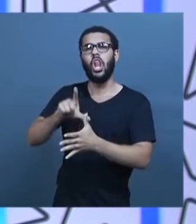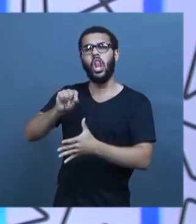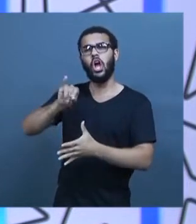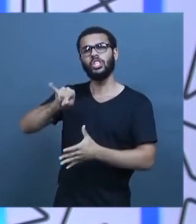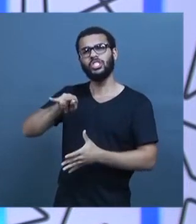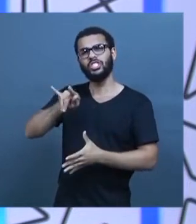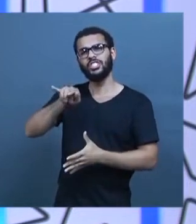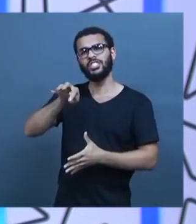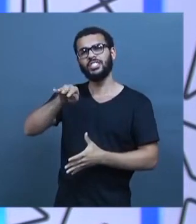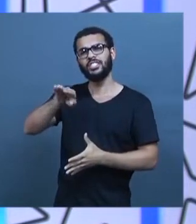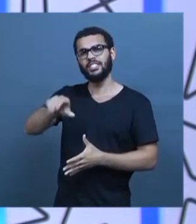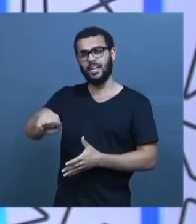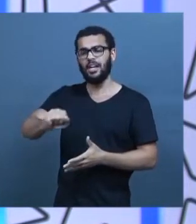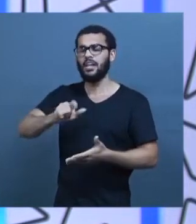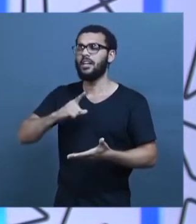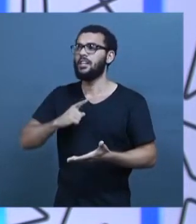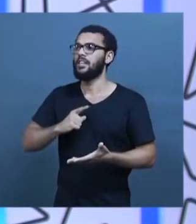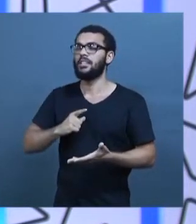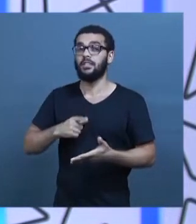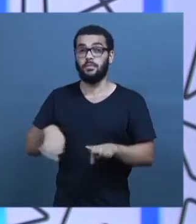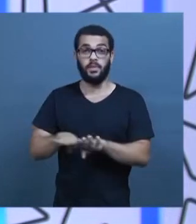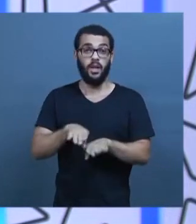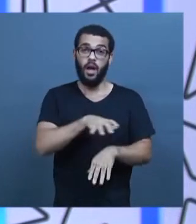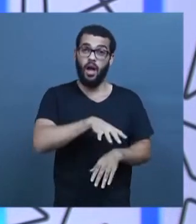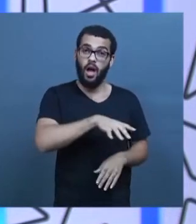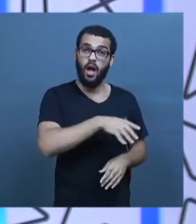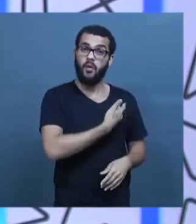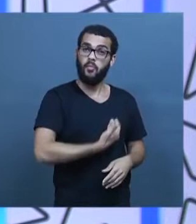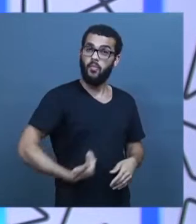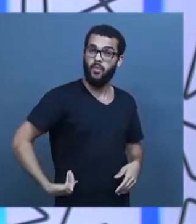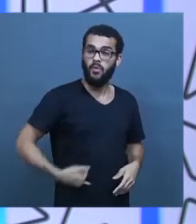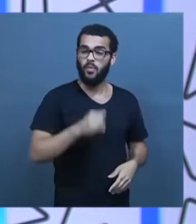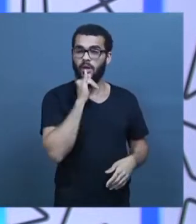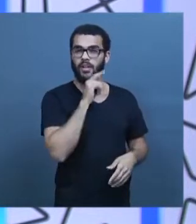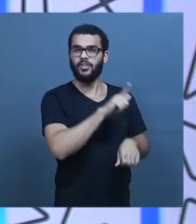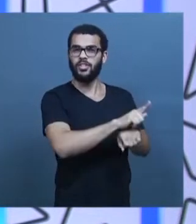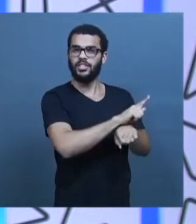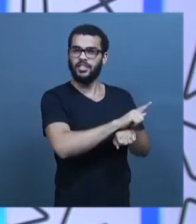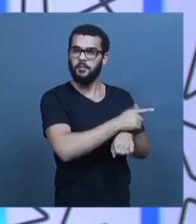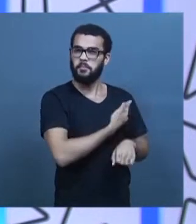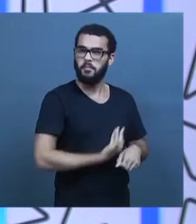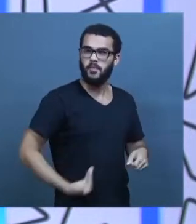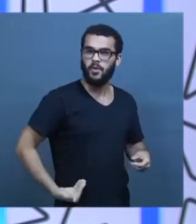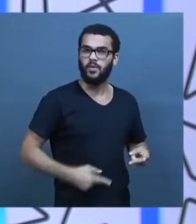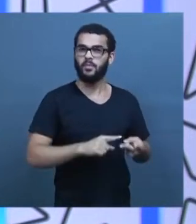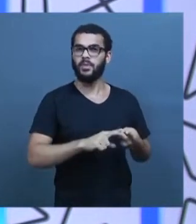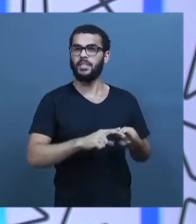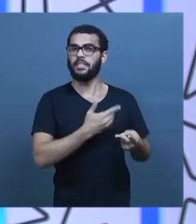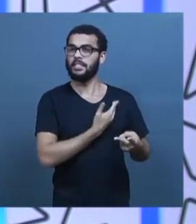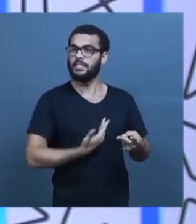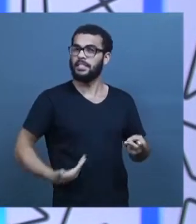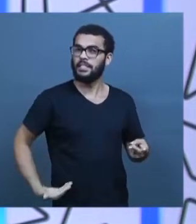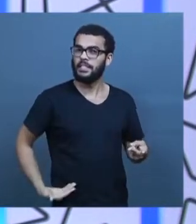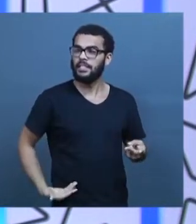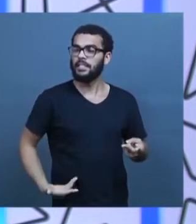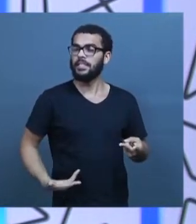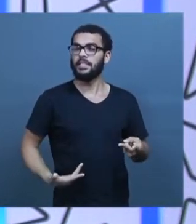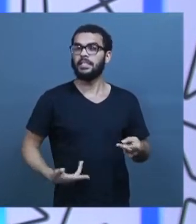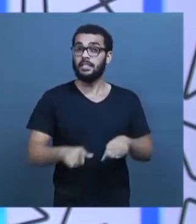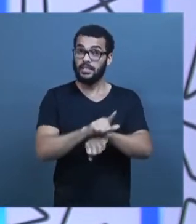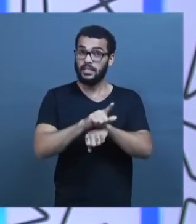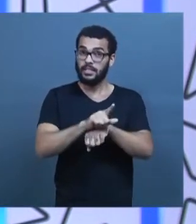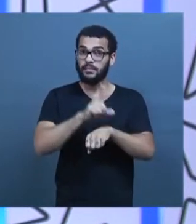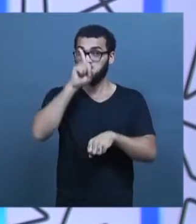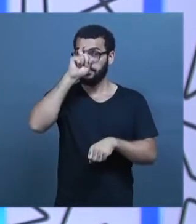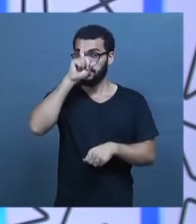por diante. Temos também na parte pública, gestão hospitalar. E nós precisamos nos capacitar,